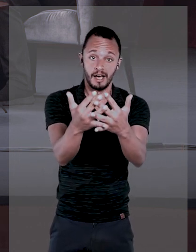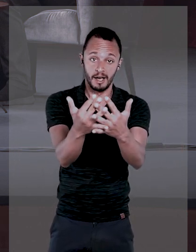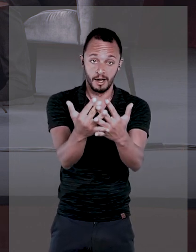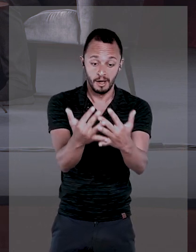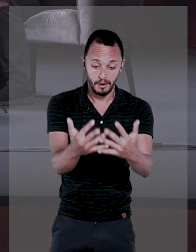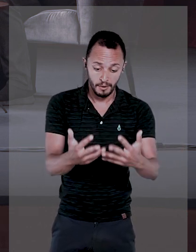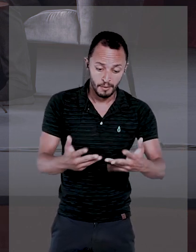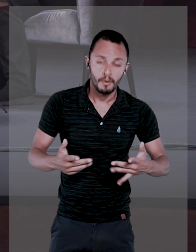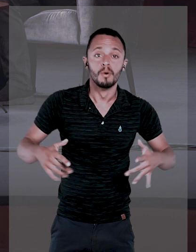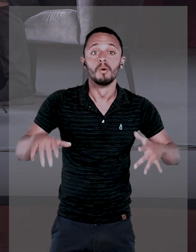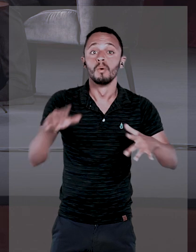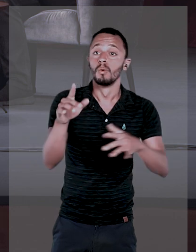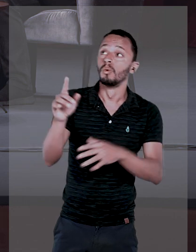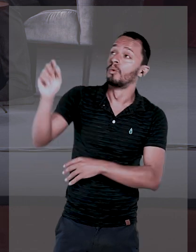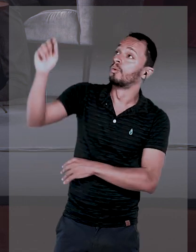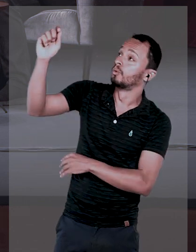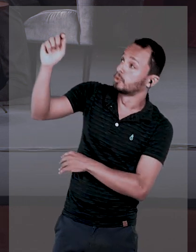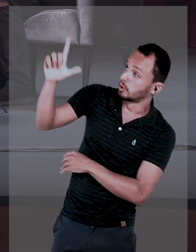peia.